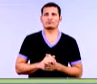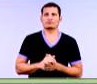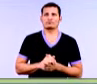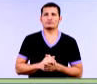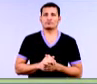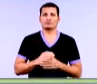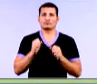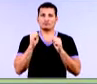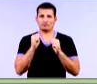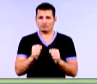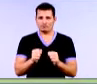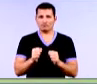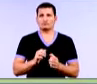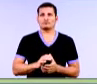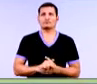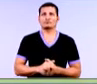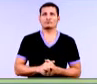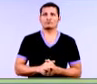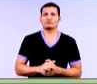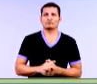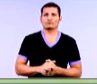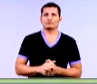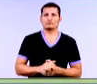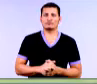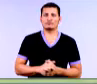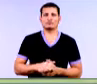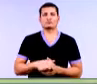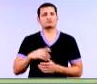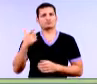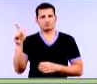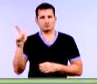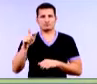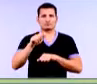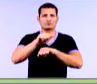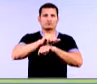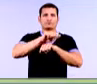pode ser fornecida por um outro algoritmo,